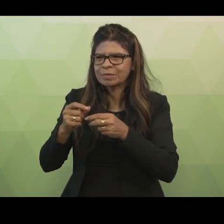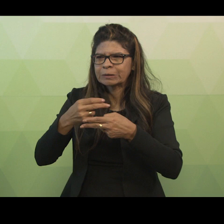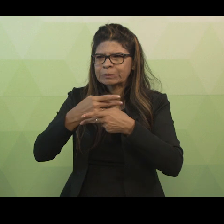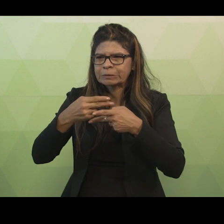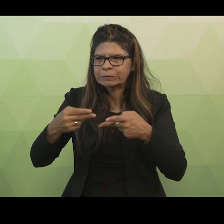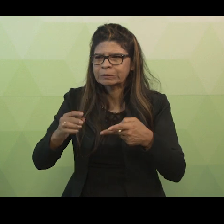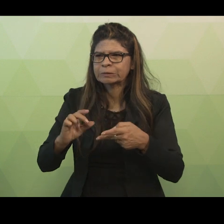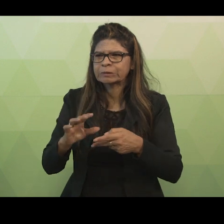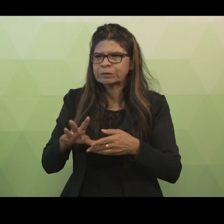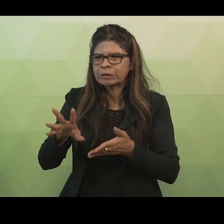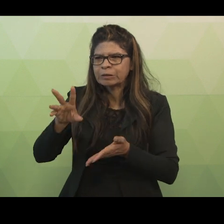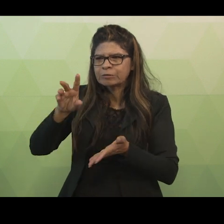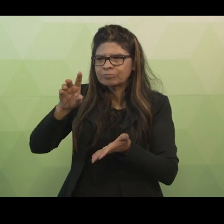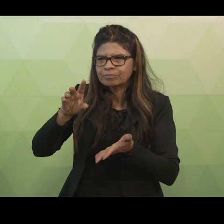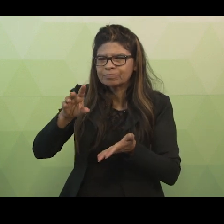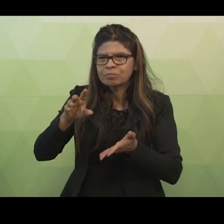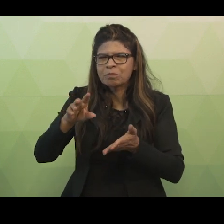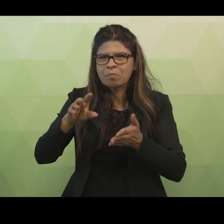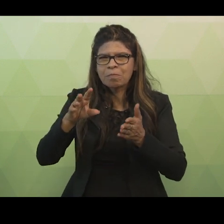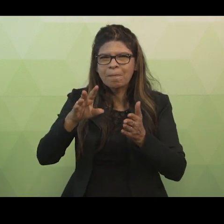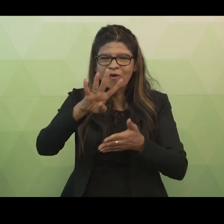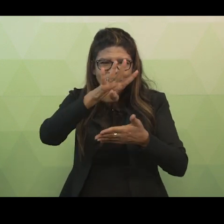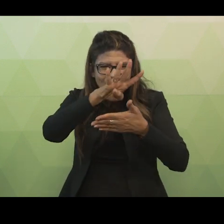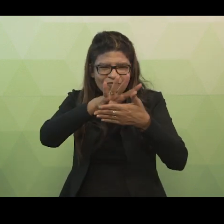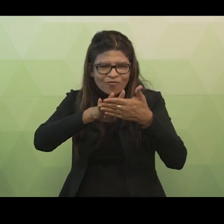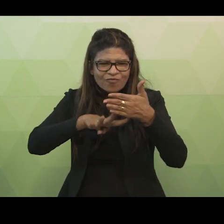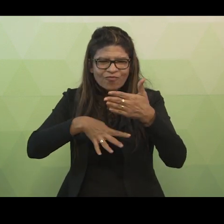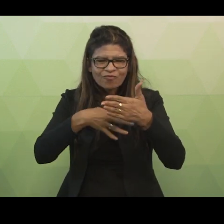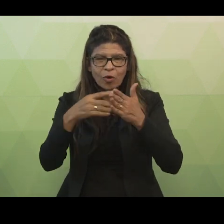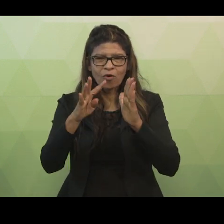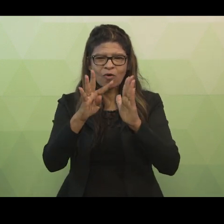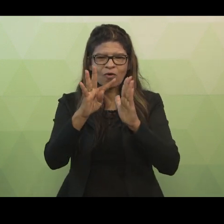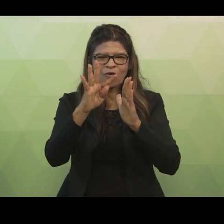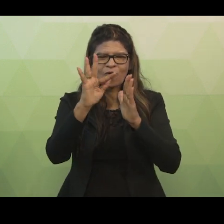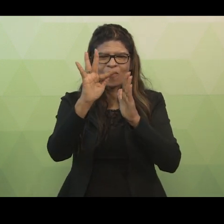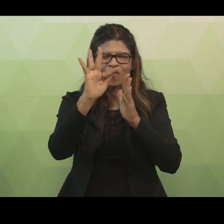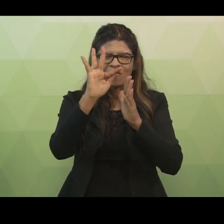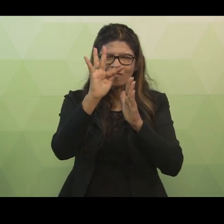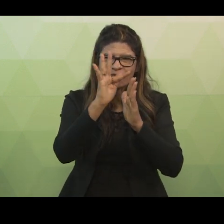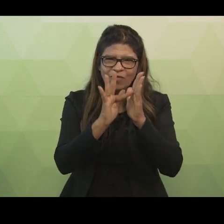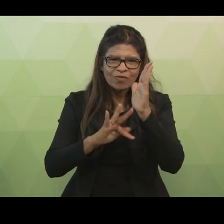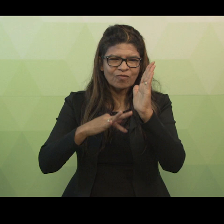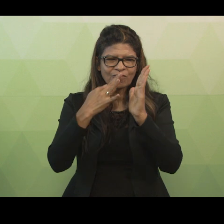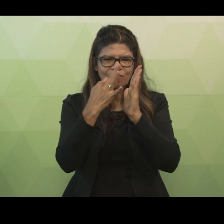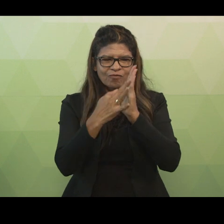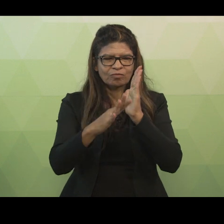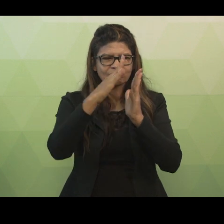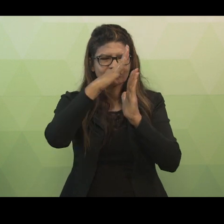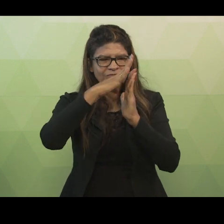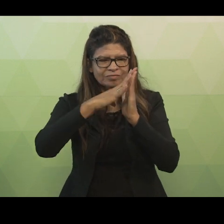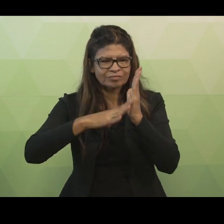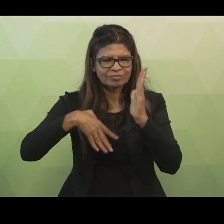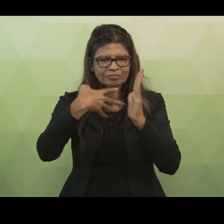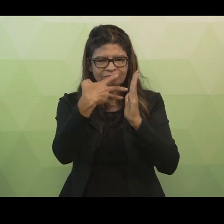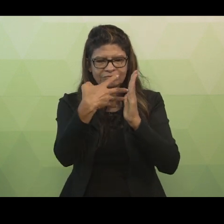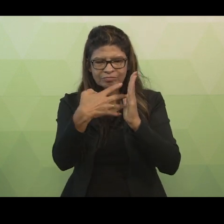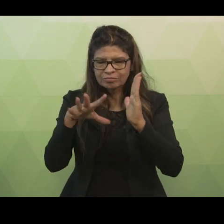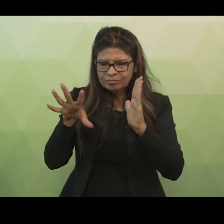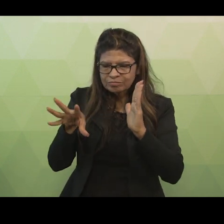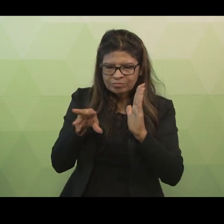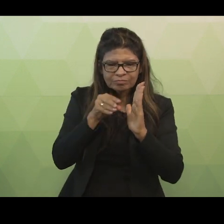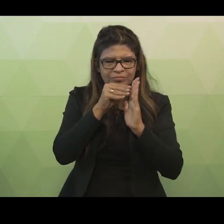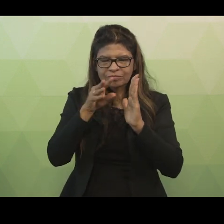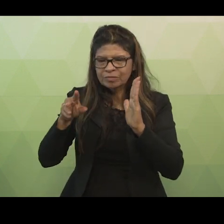para a interface do usuário solicitando a matrícula e a senha do cliente que deseja esta renovação. Esta